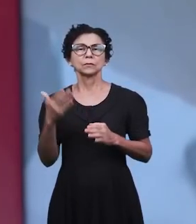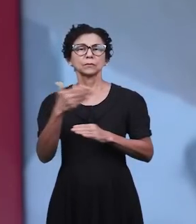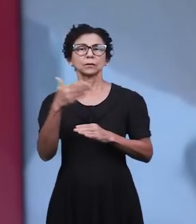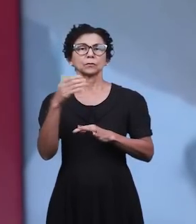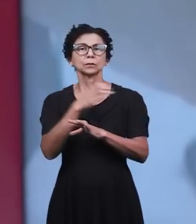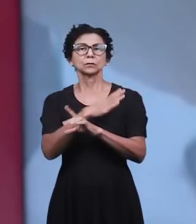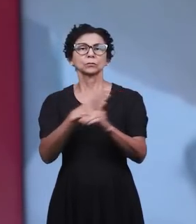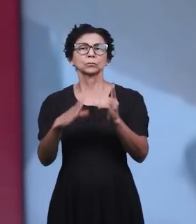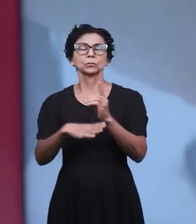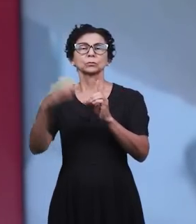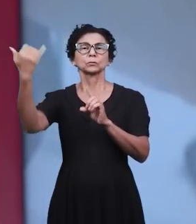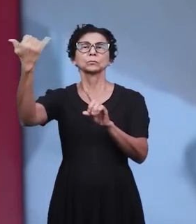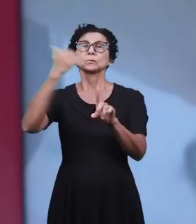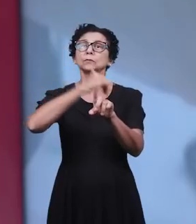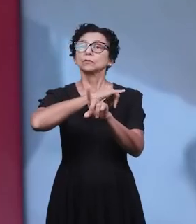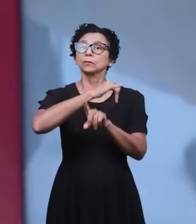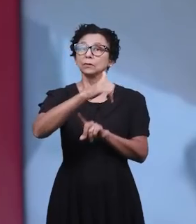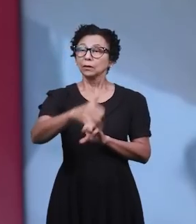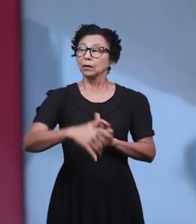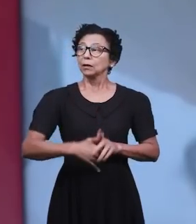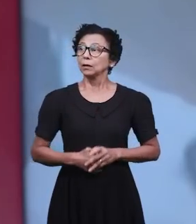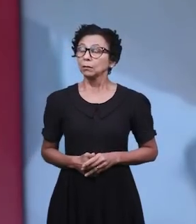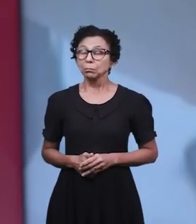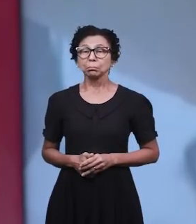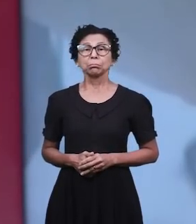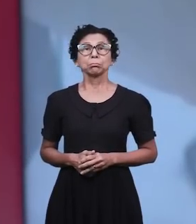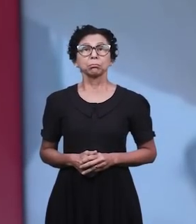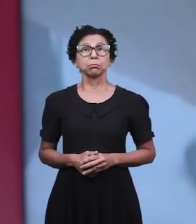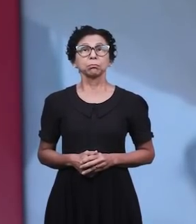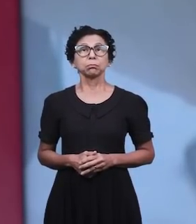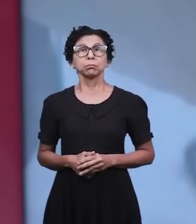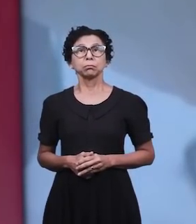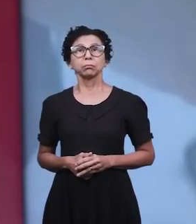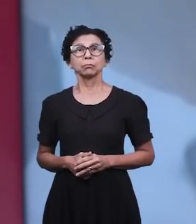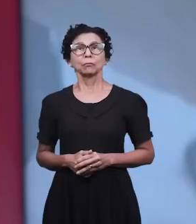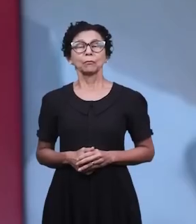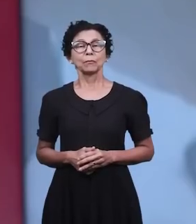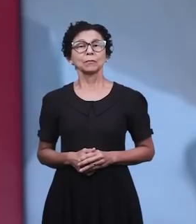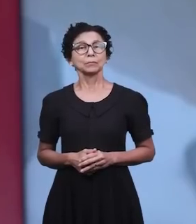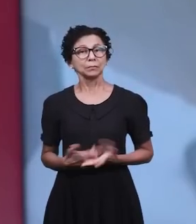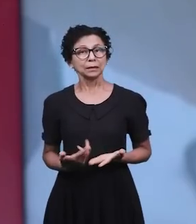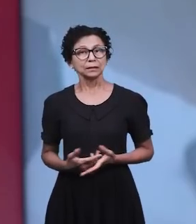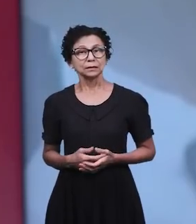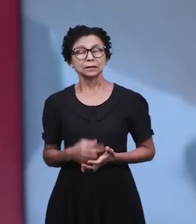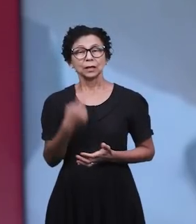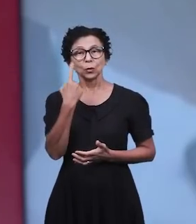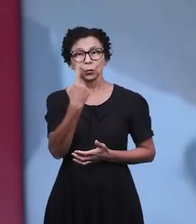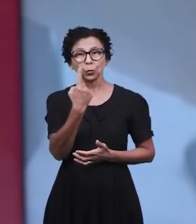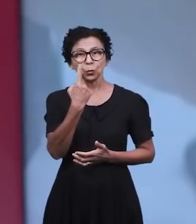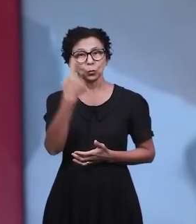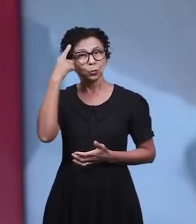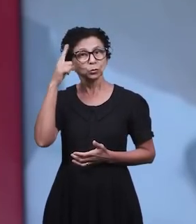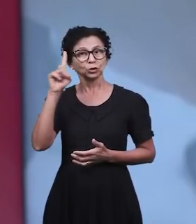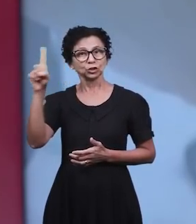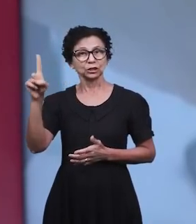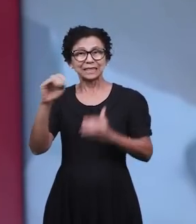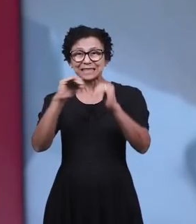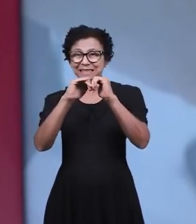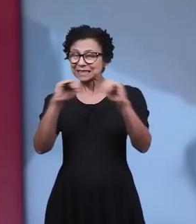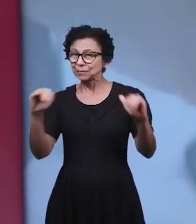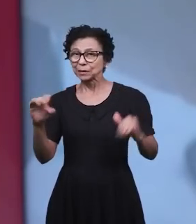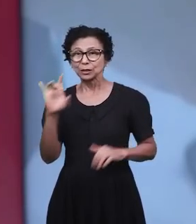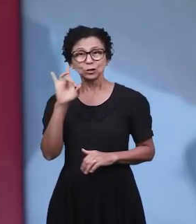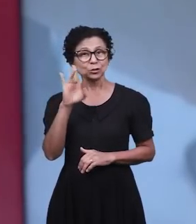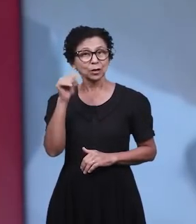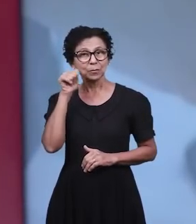ver a participação das mulheres, tem um dia de culto só para elas. Quarta-feira é o dia que elas dirigem o culto,